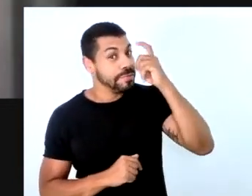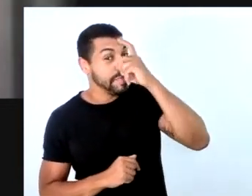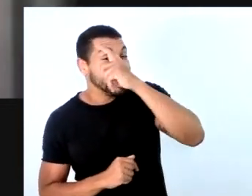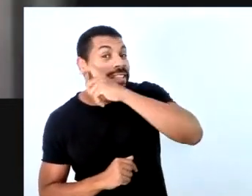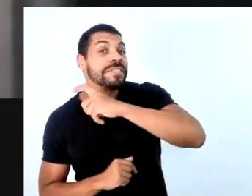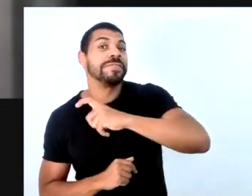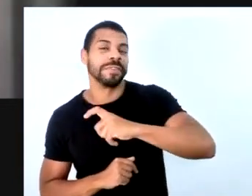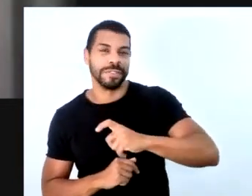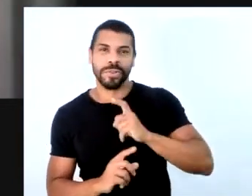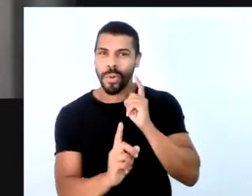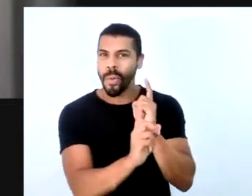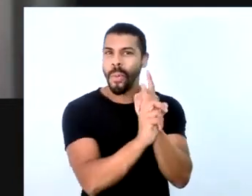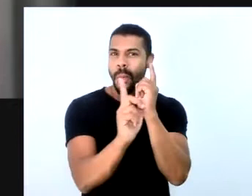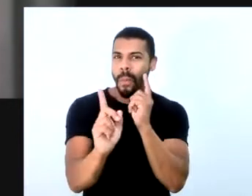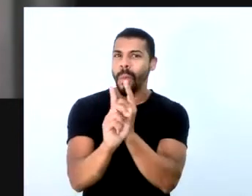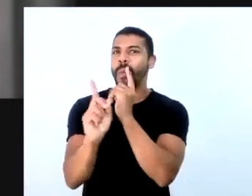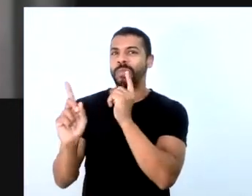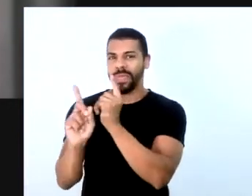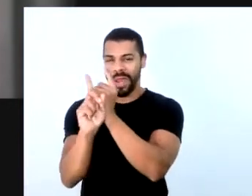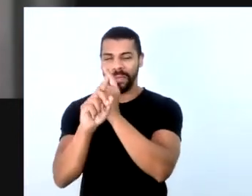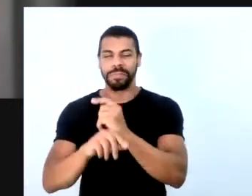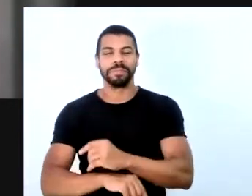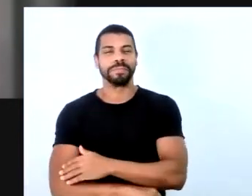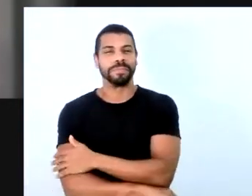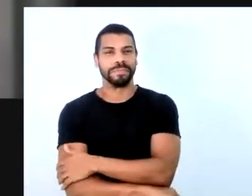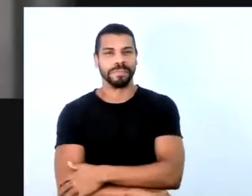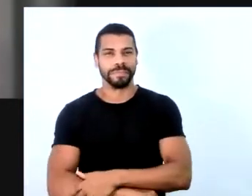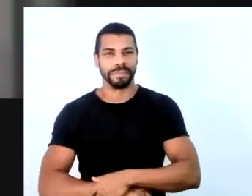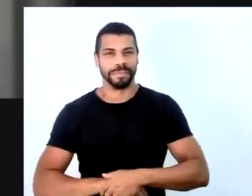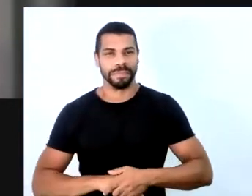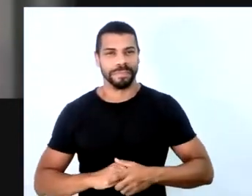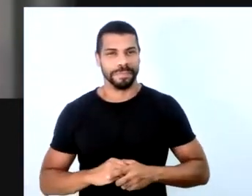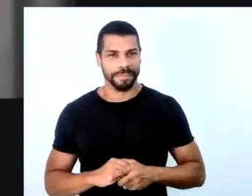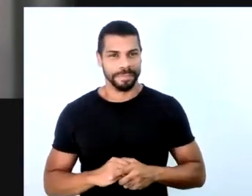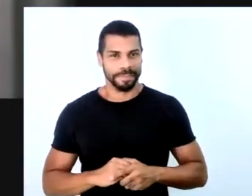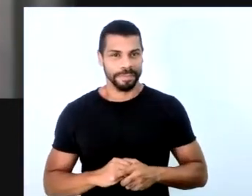músicas mais difíceis de ter acesso.